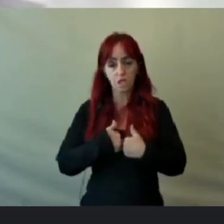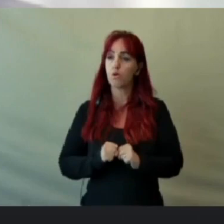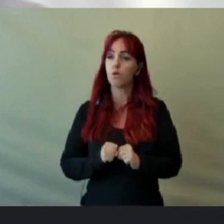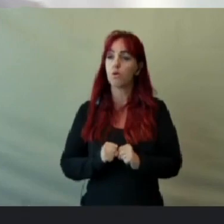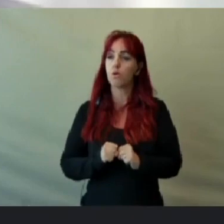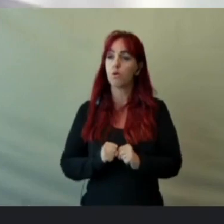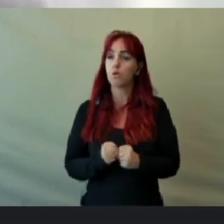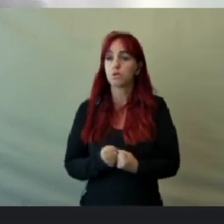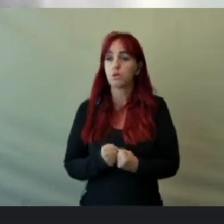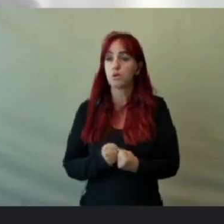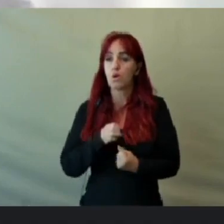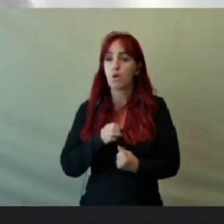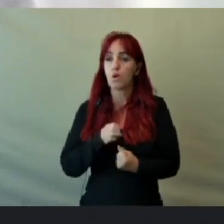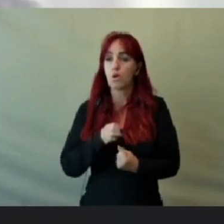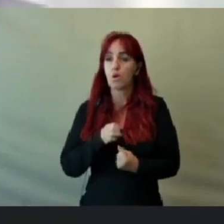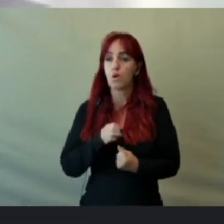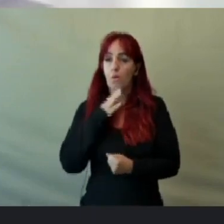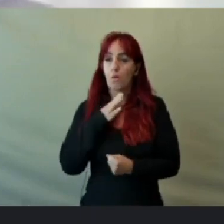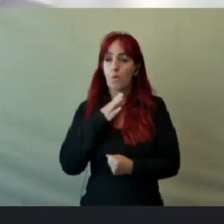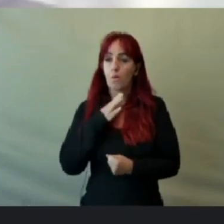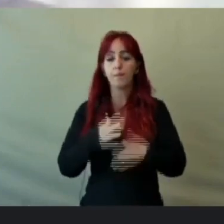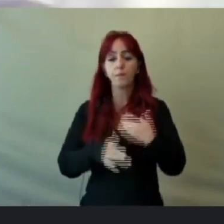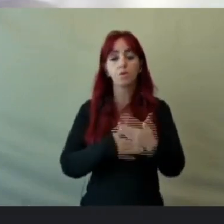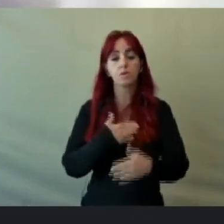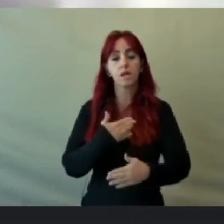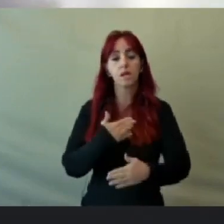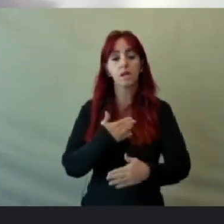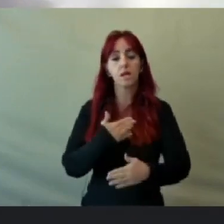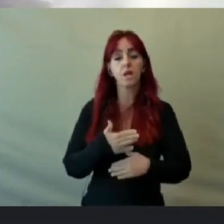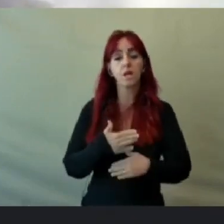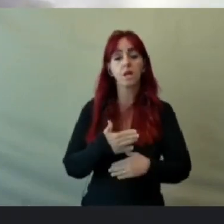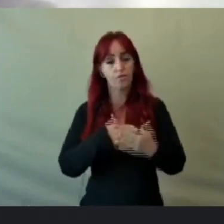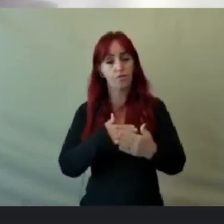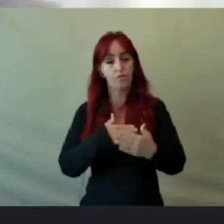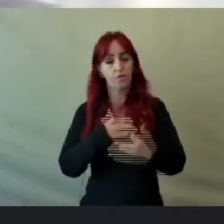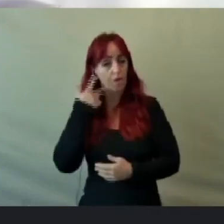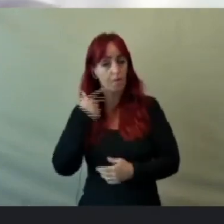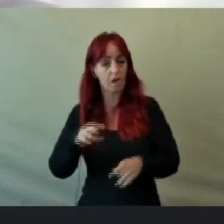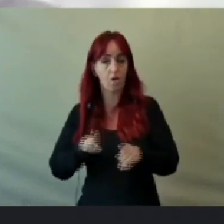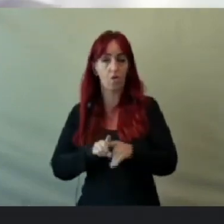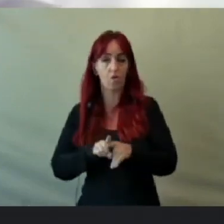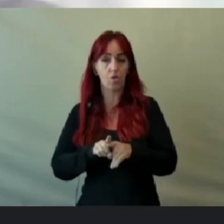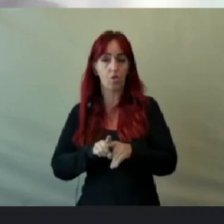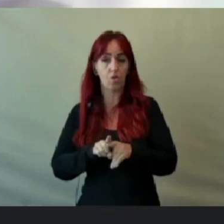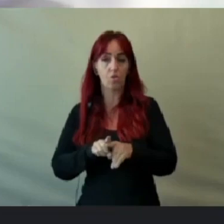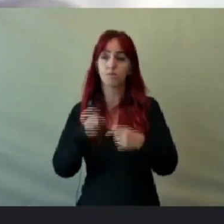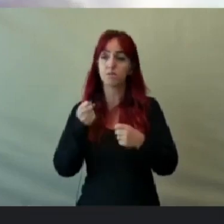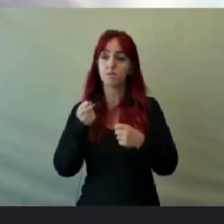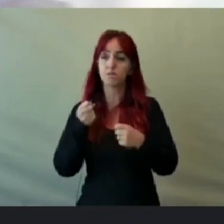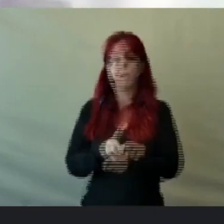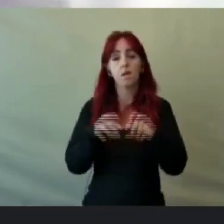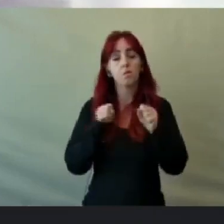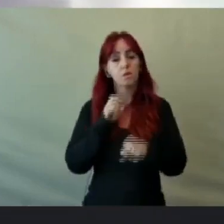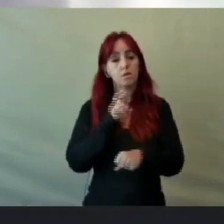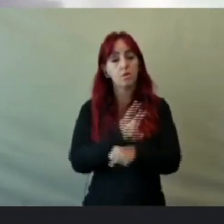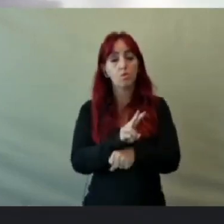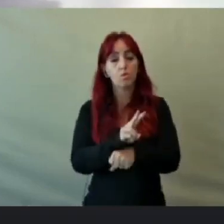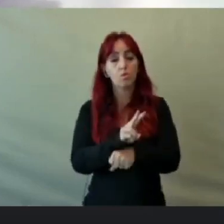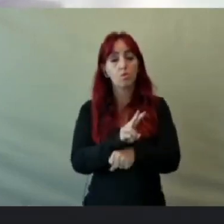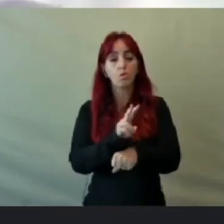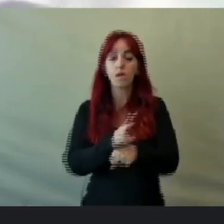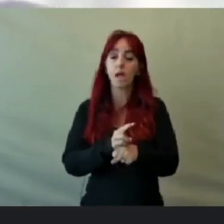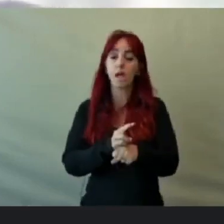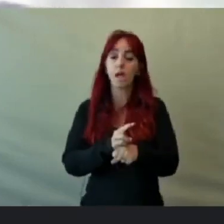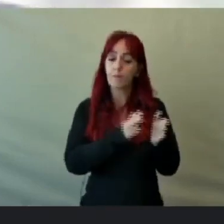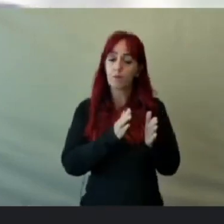processo de desenvolvimento normal mas ainda assim precisa de cuidado pode ser um cuidado temporário pós hospitalização mas pode ser um cuidado